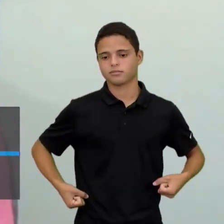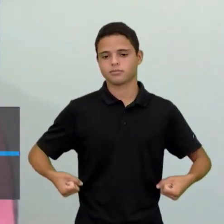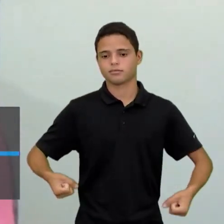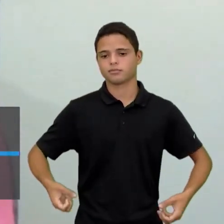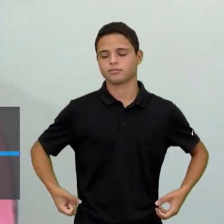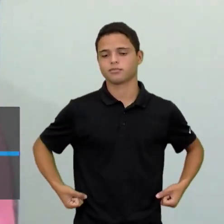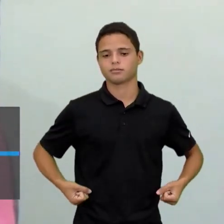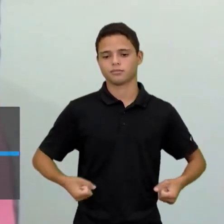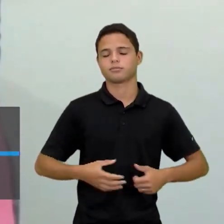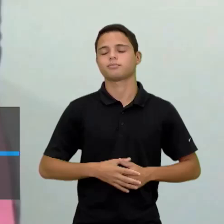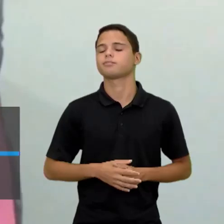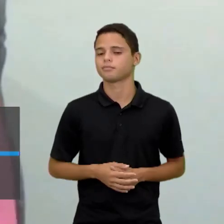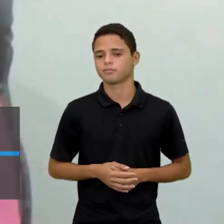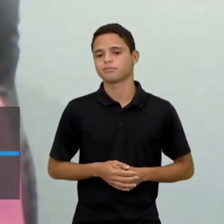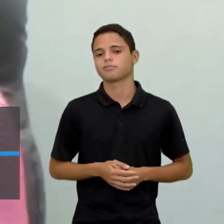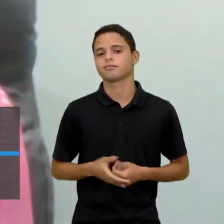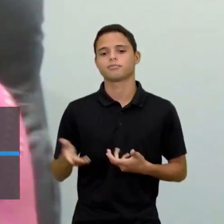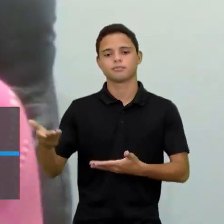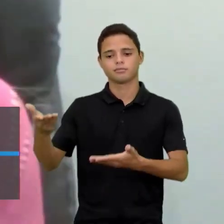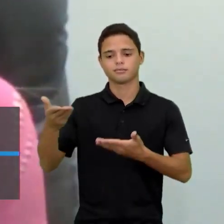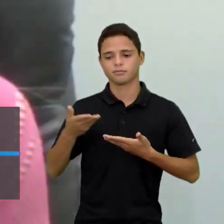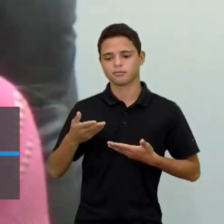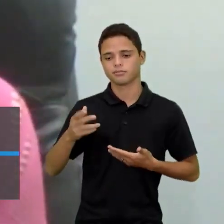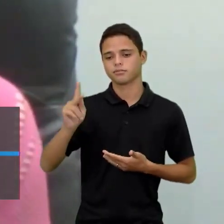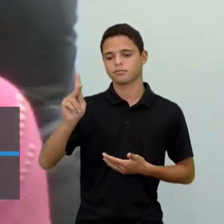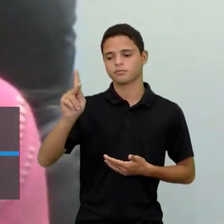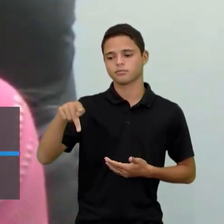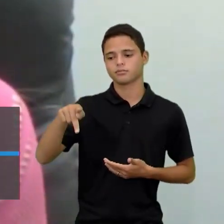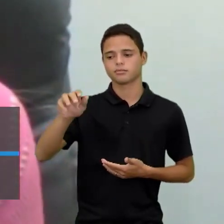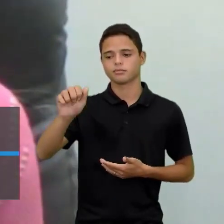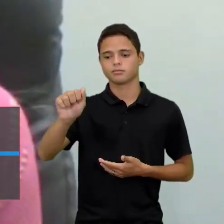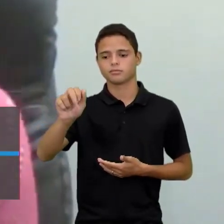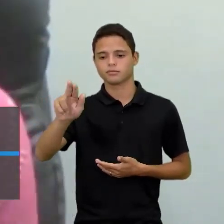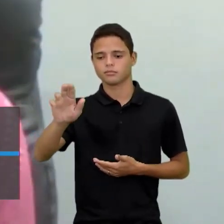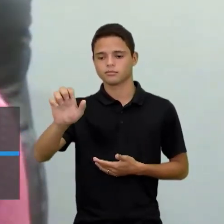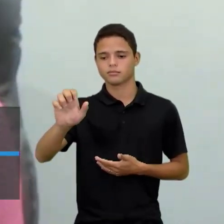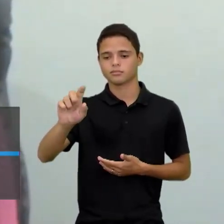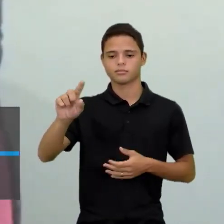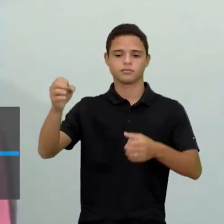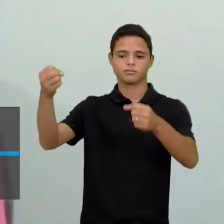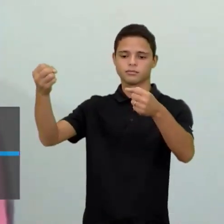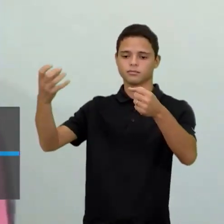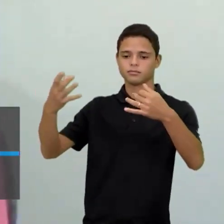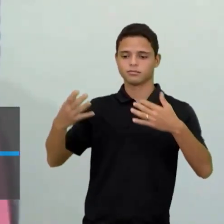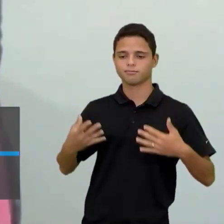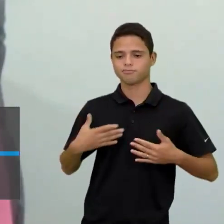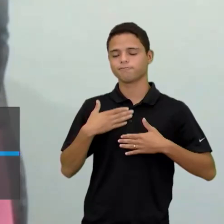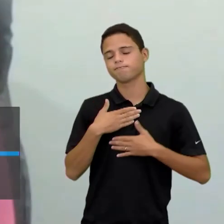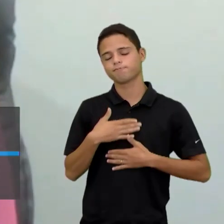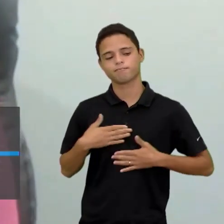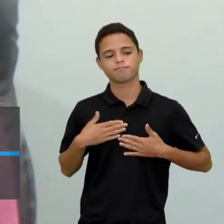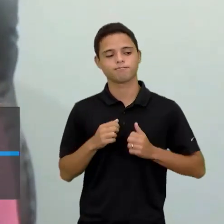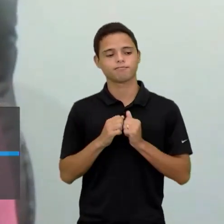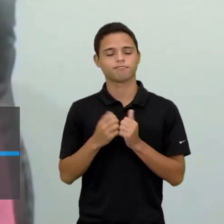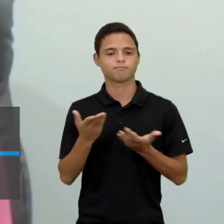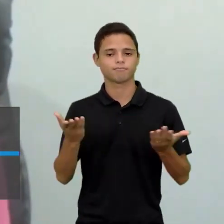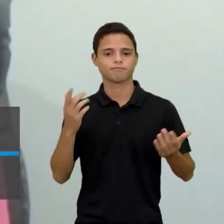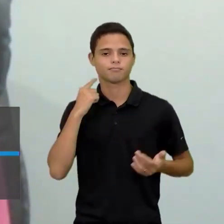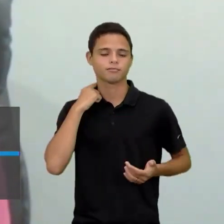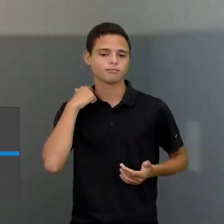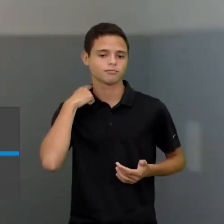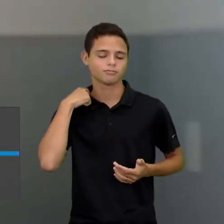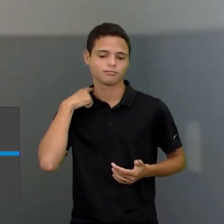né, Cauê? Seja muito bem-vindo e conta para nós um pouquinho da sua história. É um prazer ter você nessa manhã.